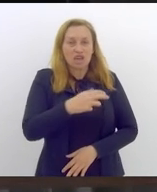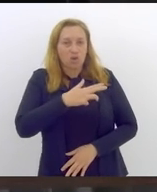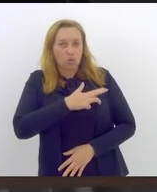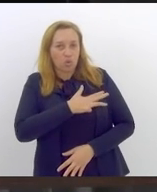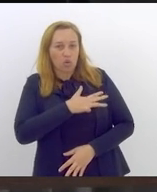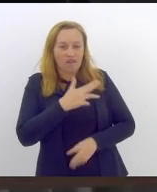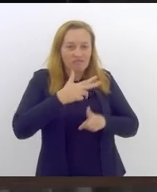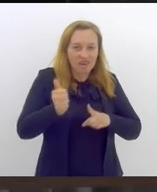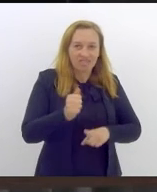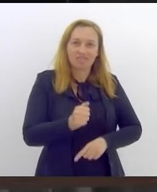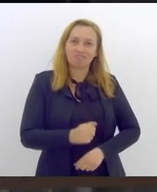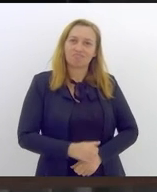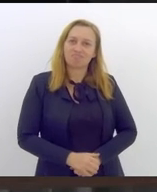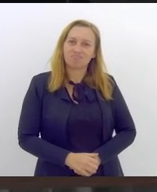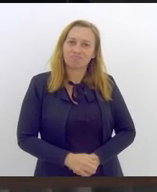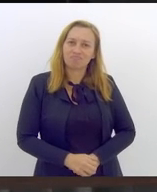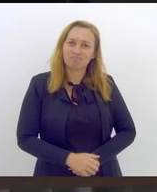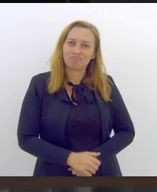vença